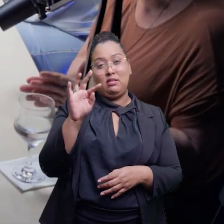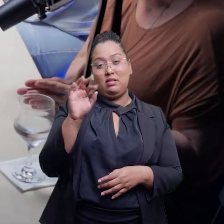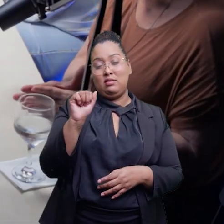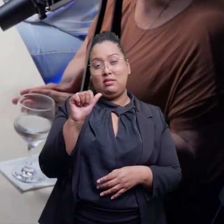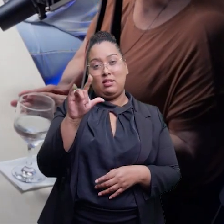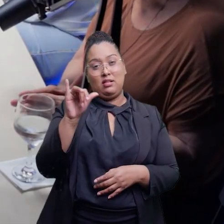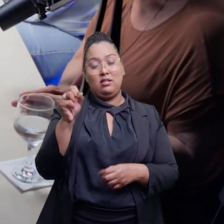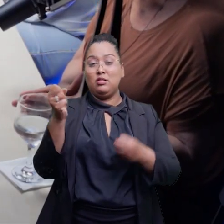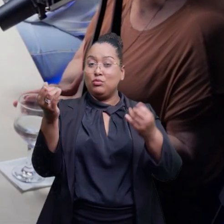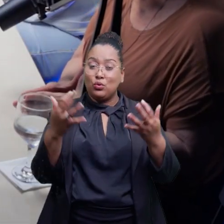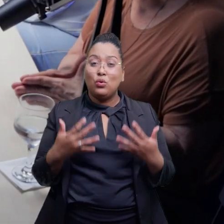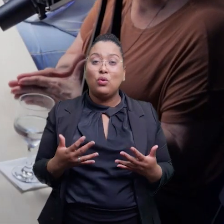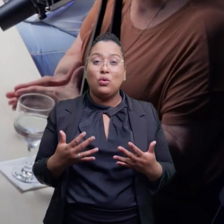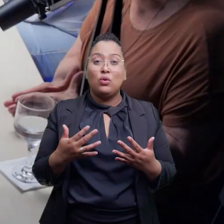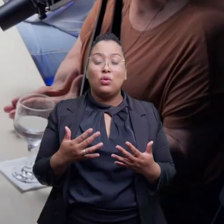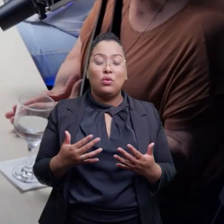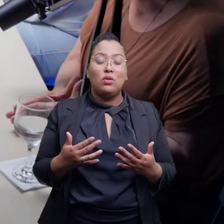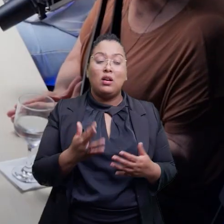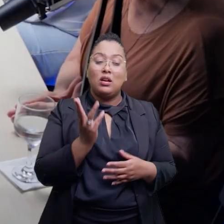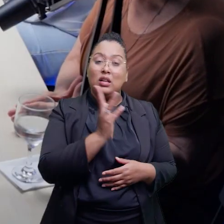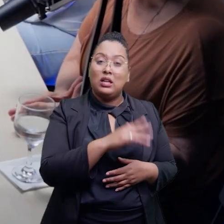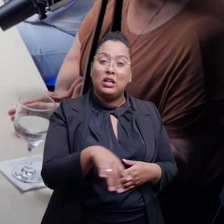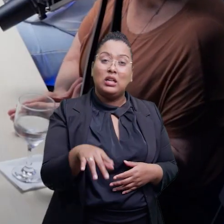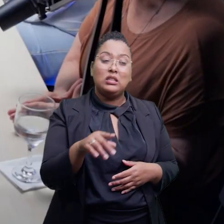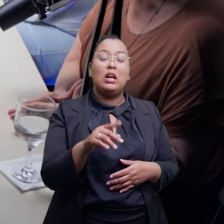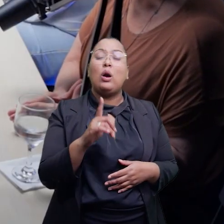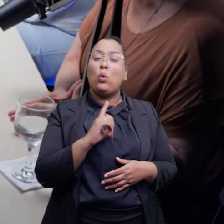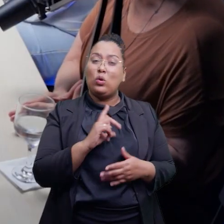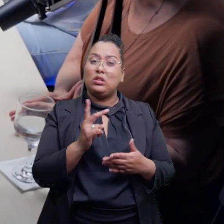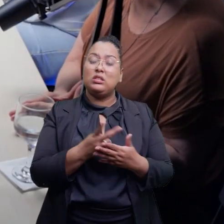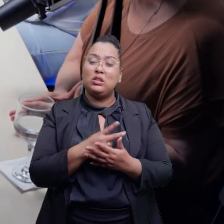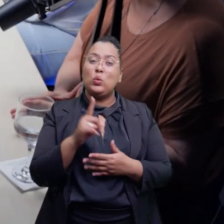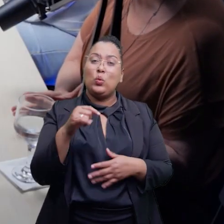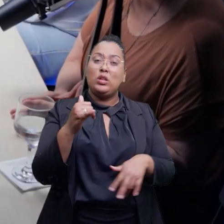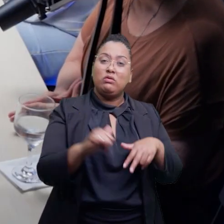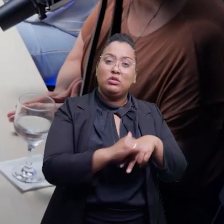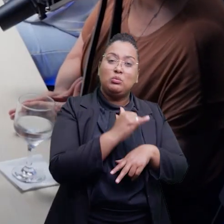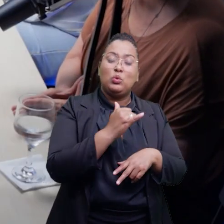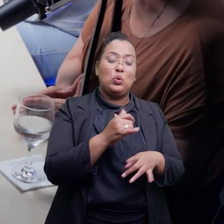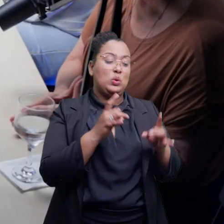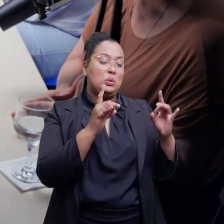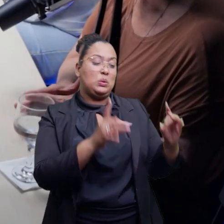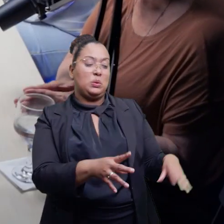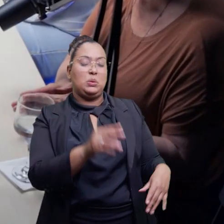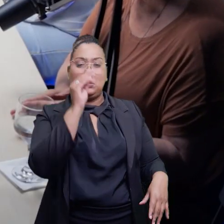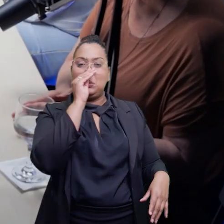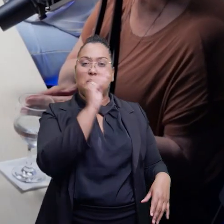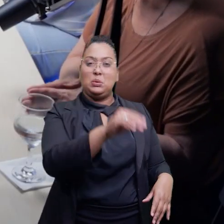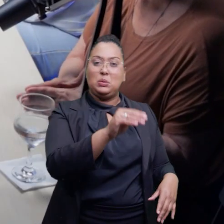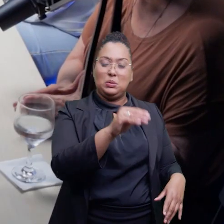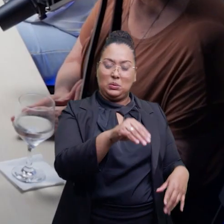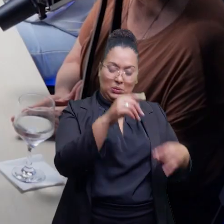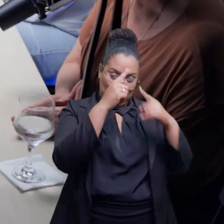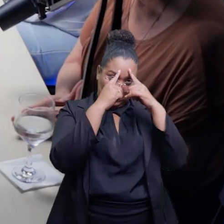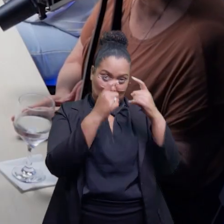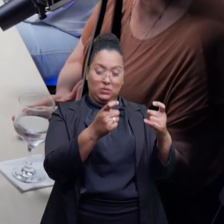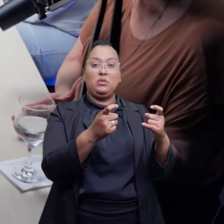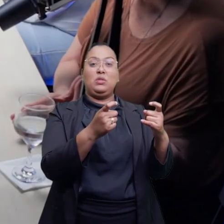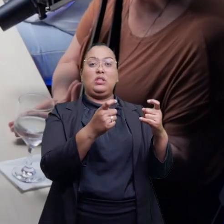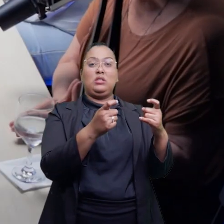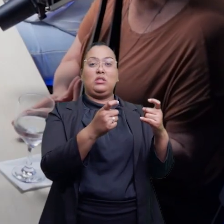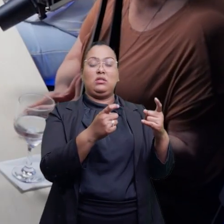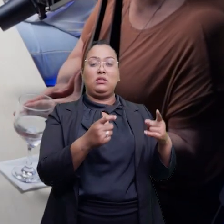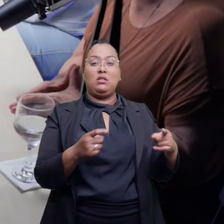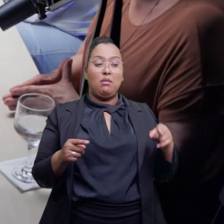relato da Natália mostra isso. São crianças que são vítimas de alguma situação de negligência, de abandono, de